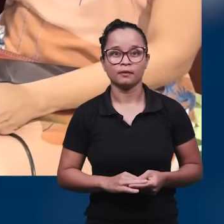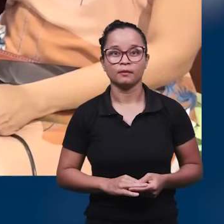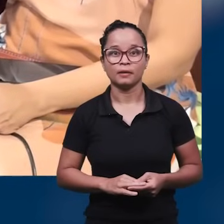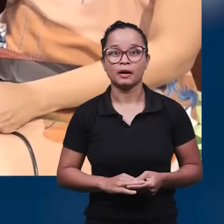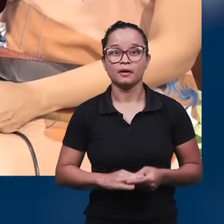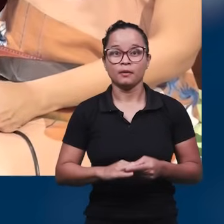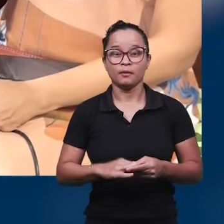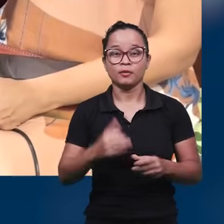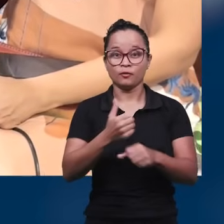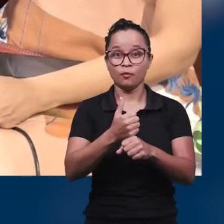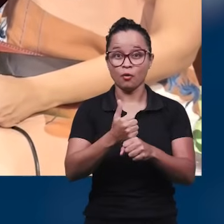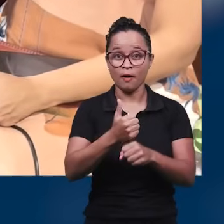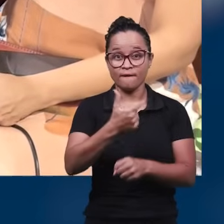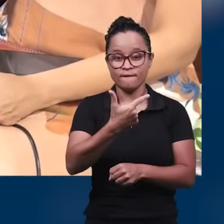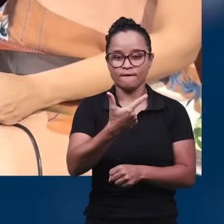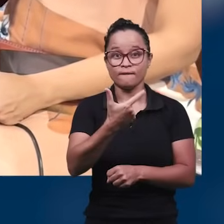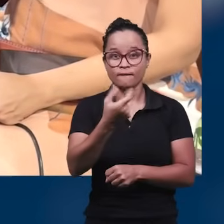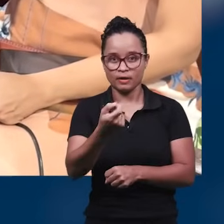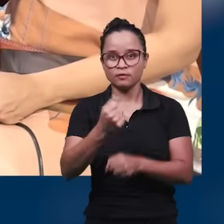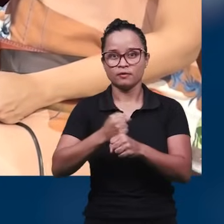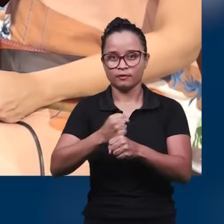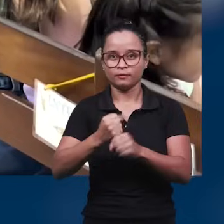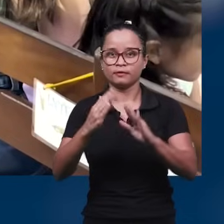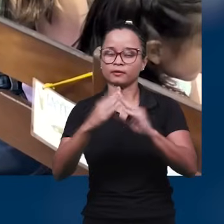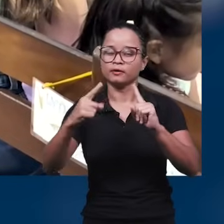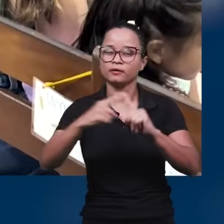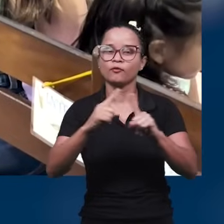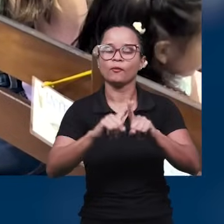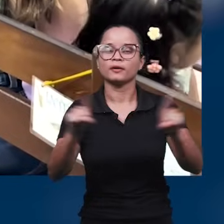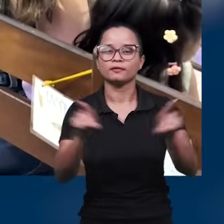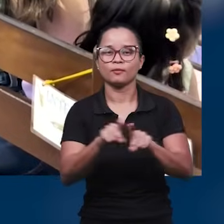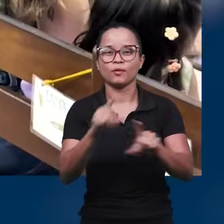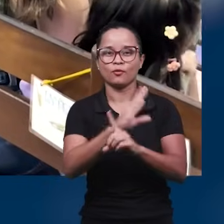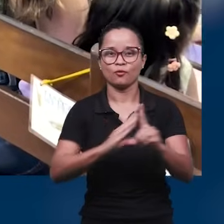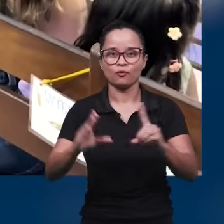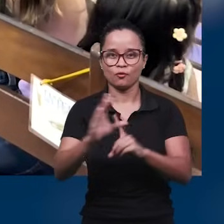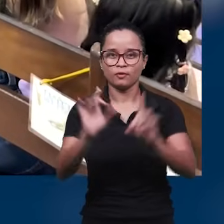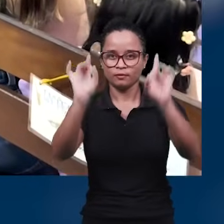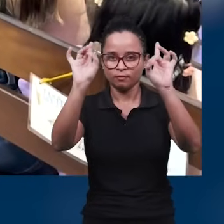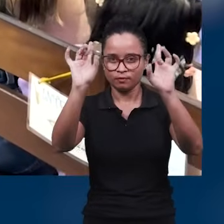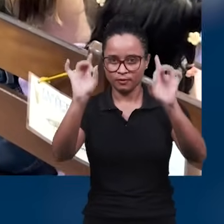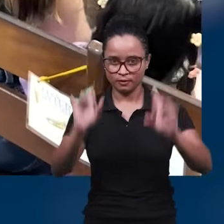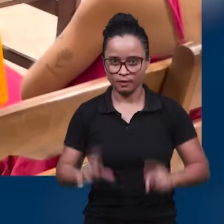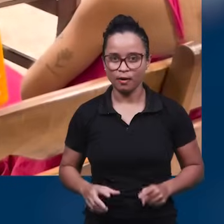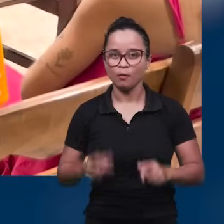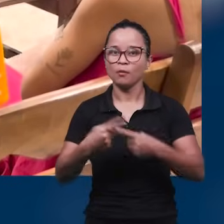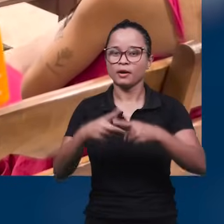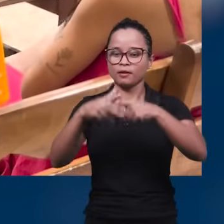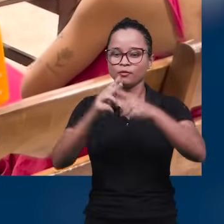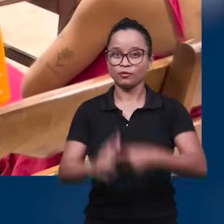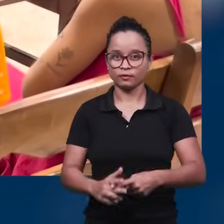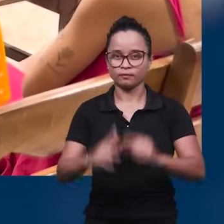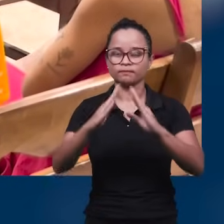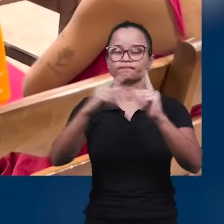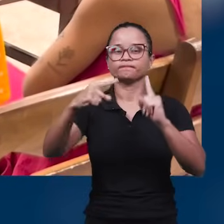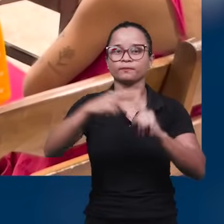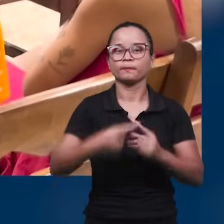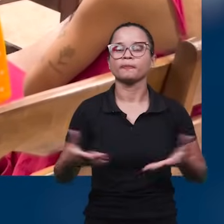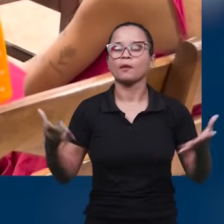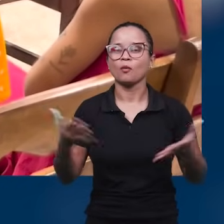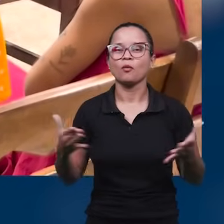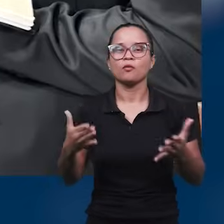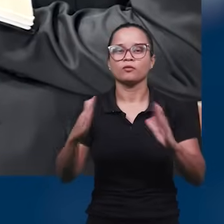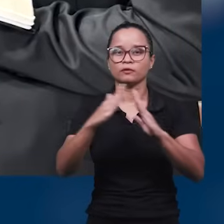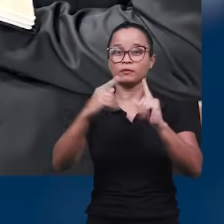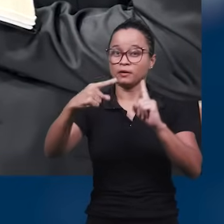reforma da igreja. Nós temos hoje uma igreja que, em meio à sua reforma, ela está completamente refrigerada, o